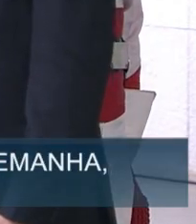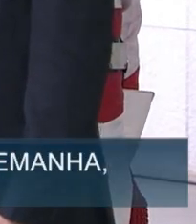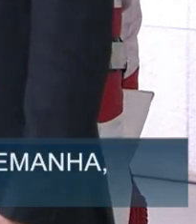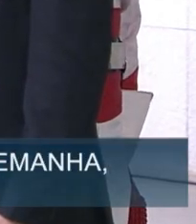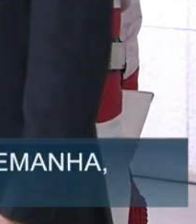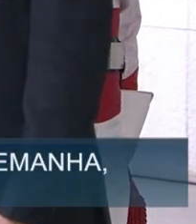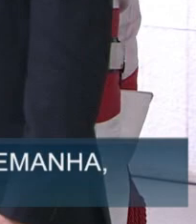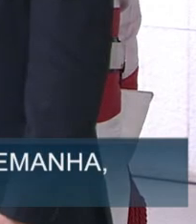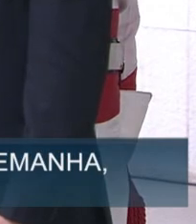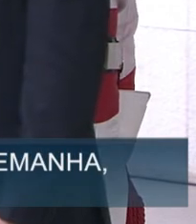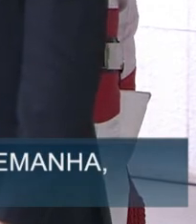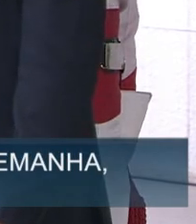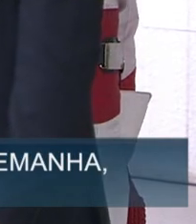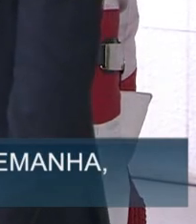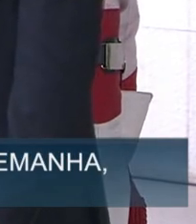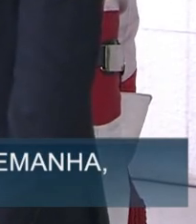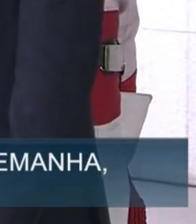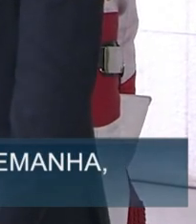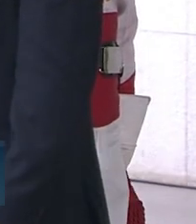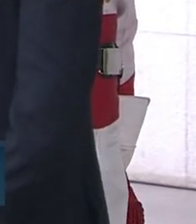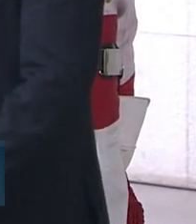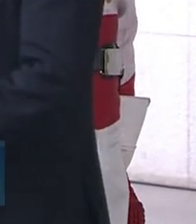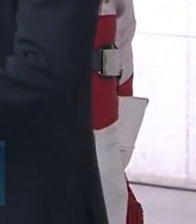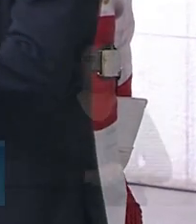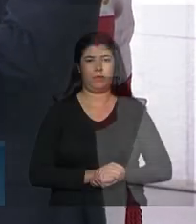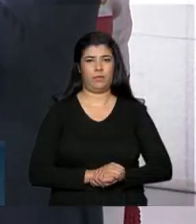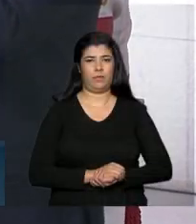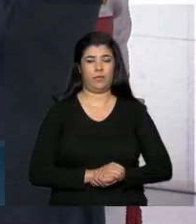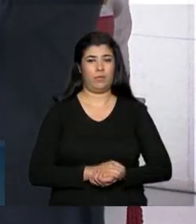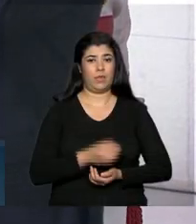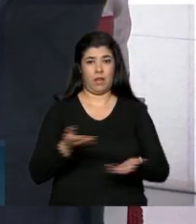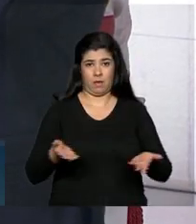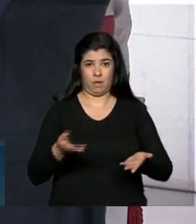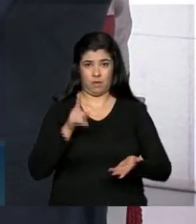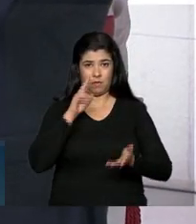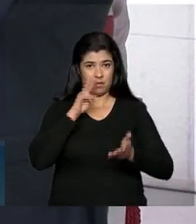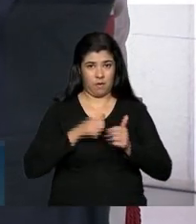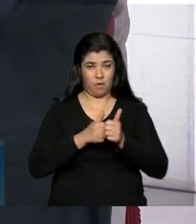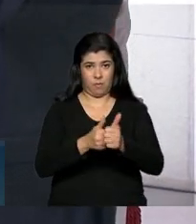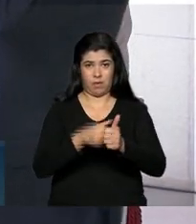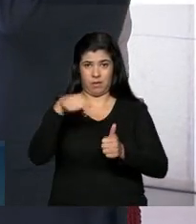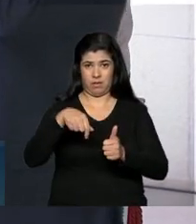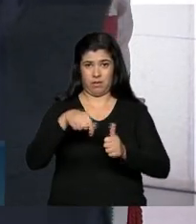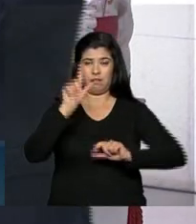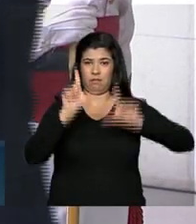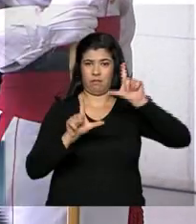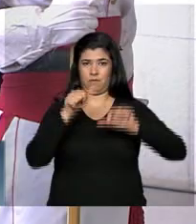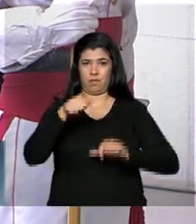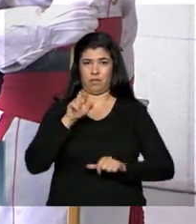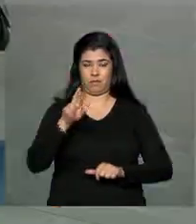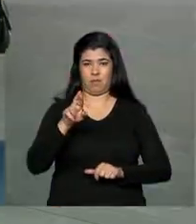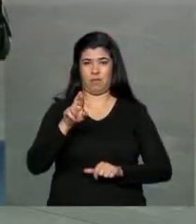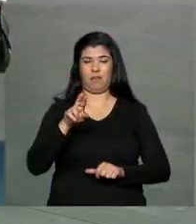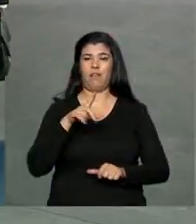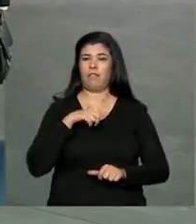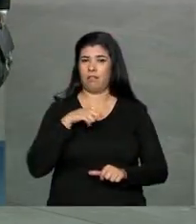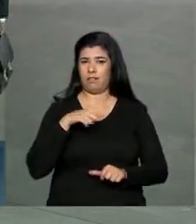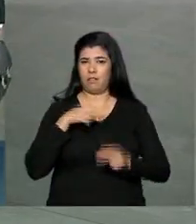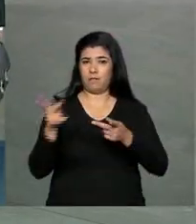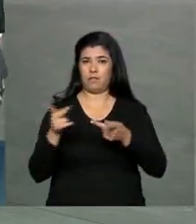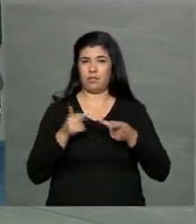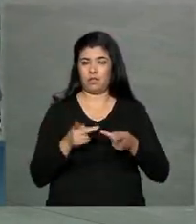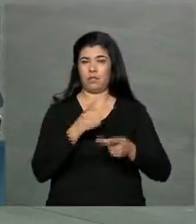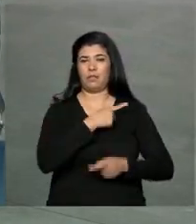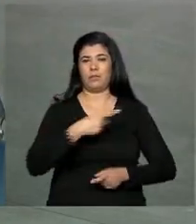Você está acompanhando pela NBR, ao vivo, a visita da chanceler alemã Angela Merkel ao